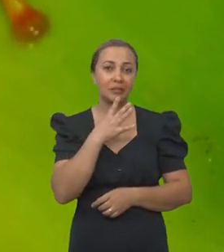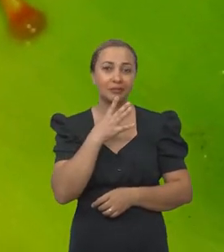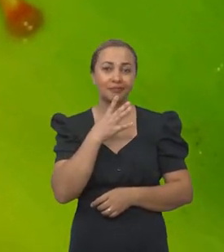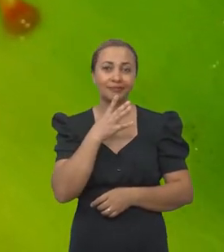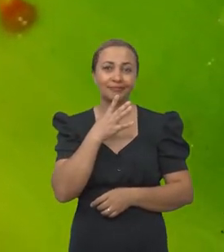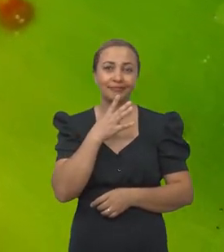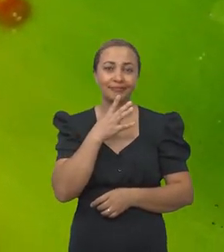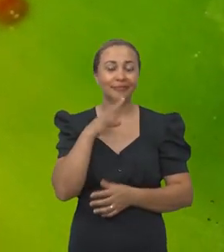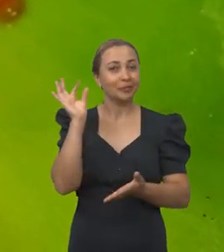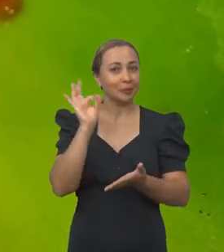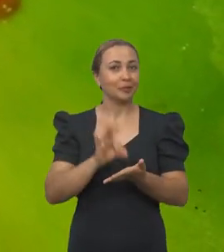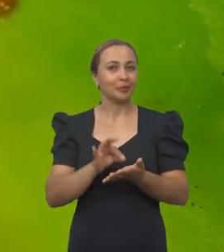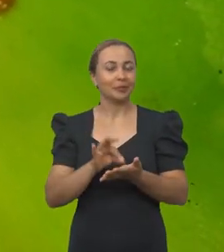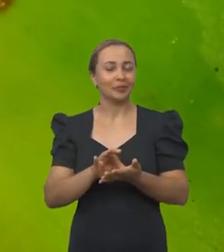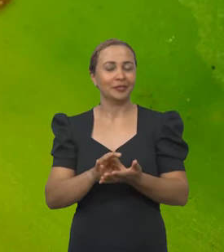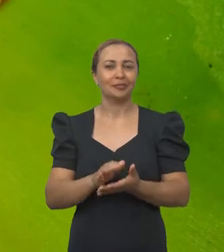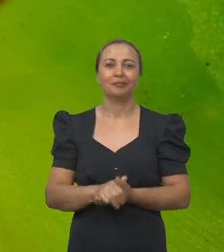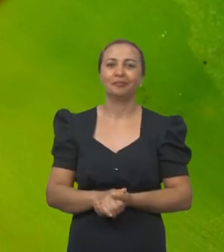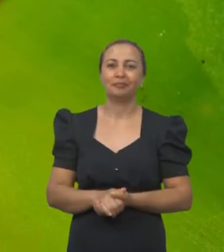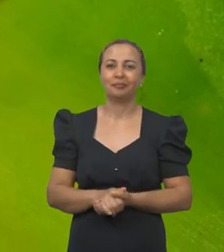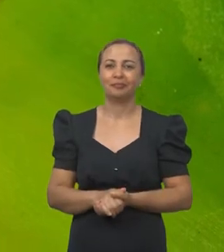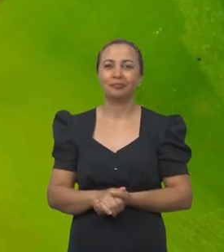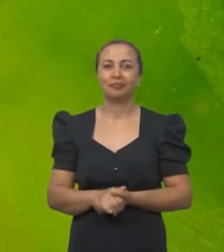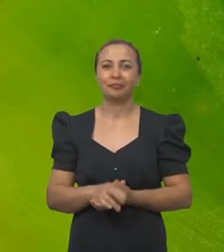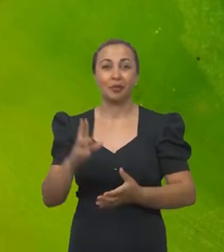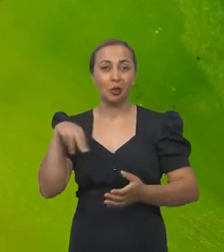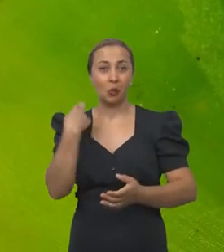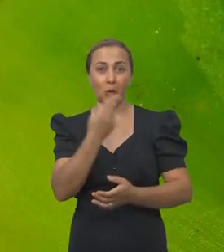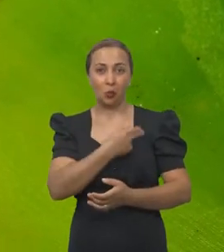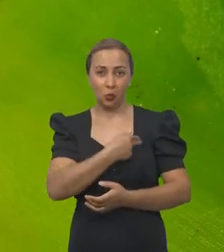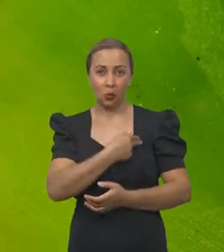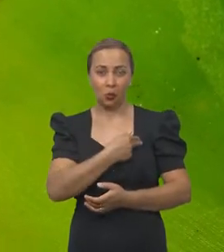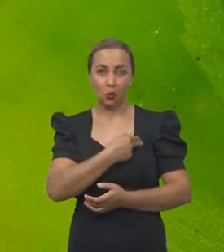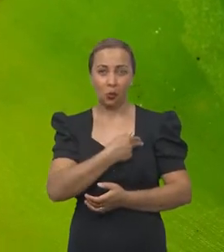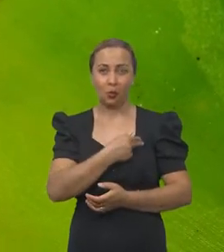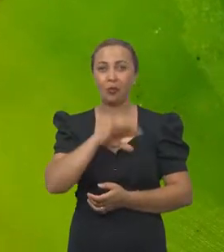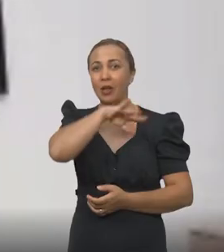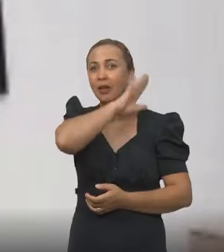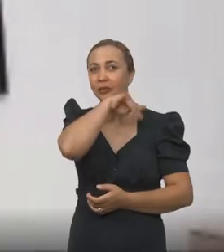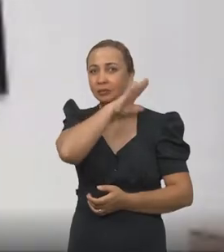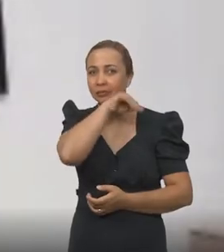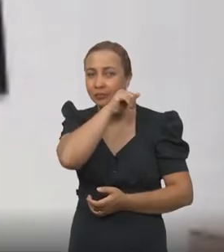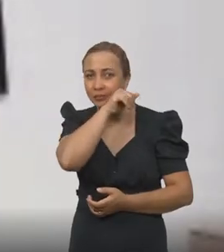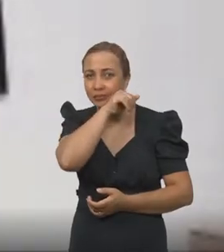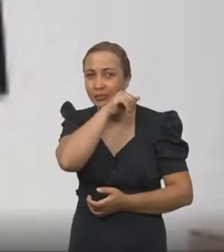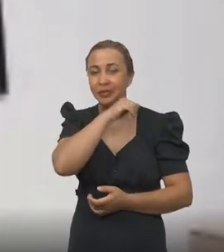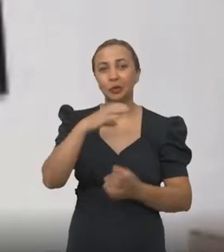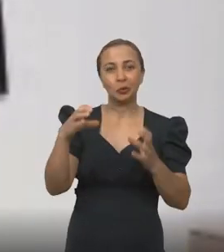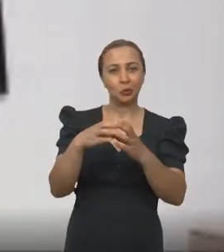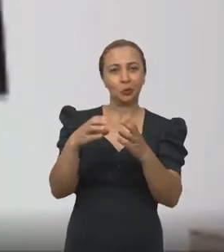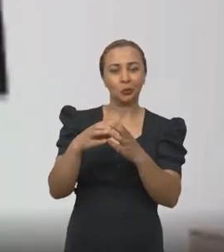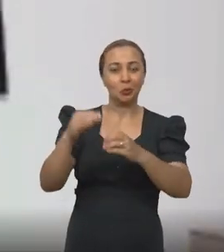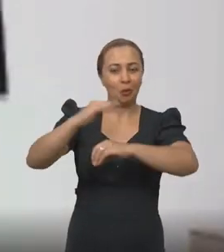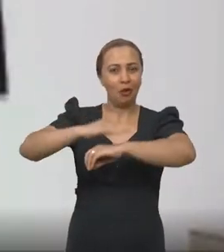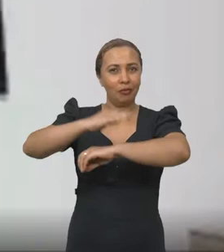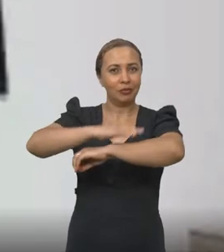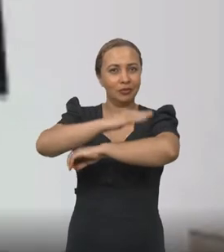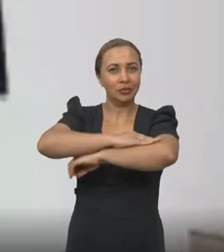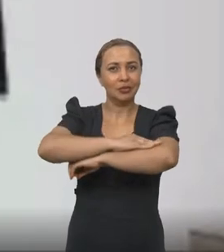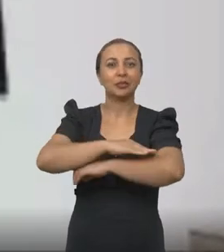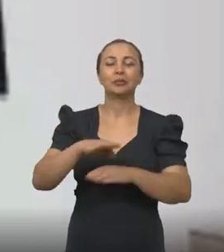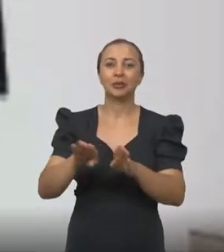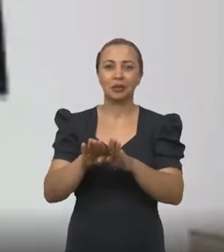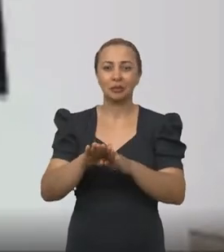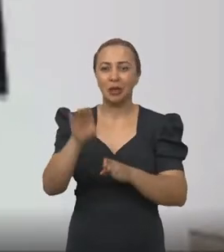conhecia é restaurante normalmente novas espécies especial um dos filhos